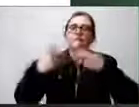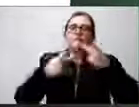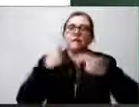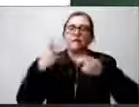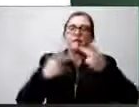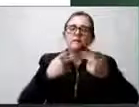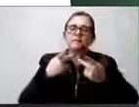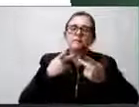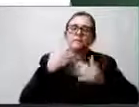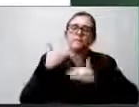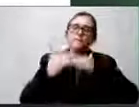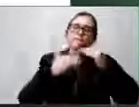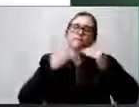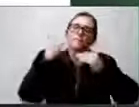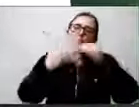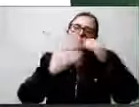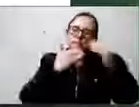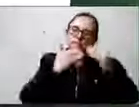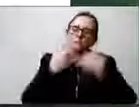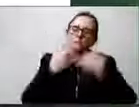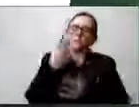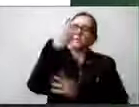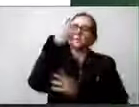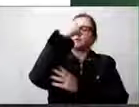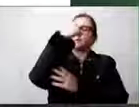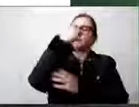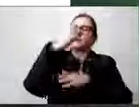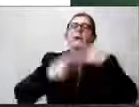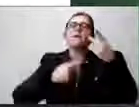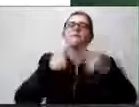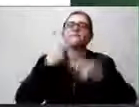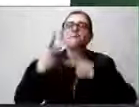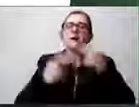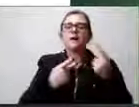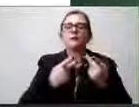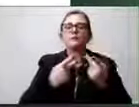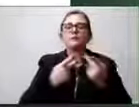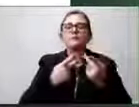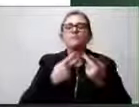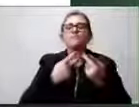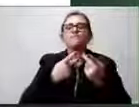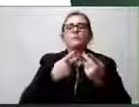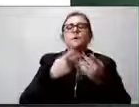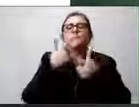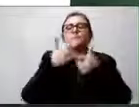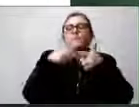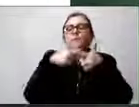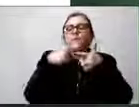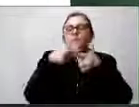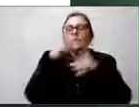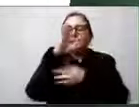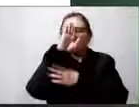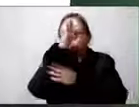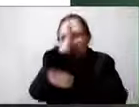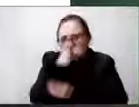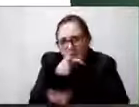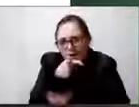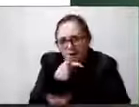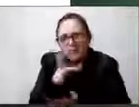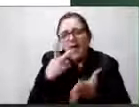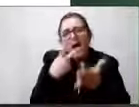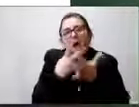do processo de intubação, nós falamos de uma lesão direta que está acontecendo